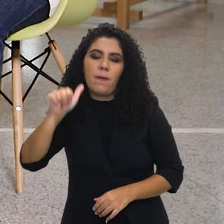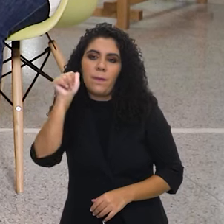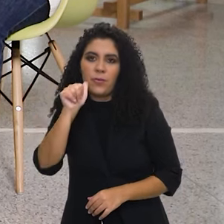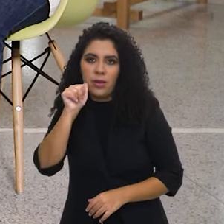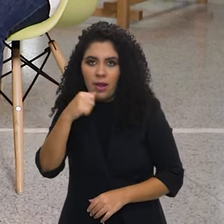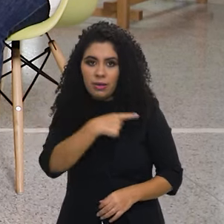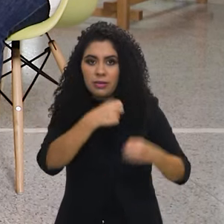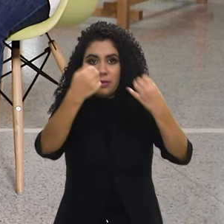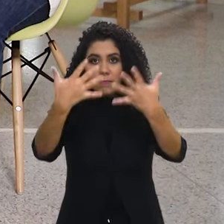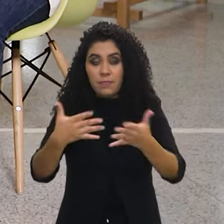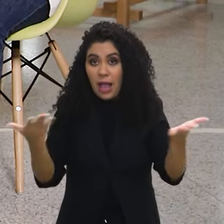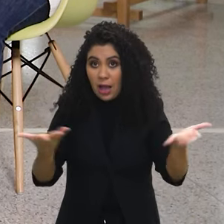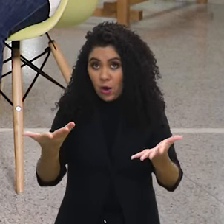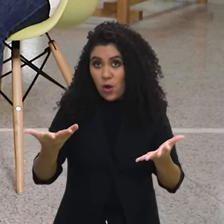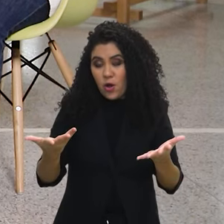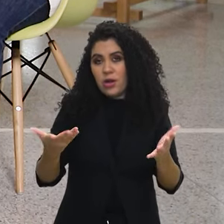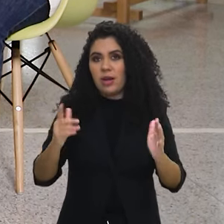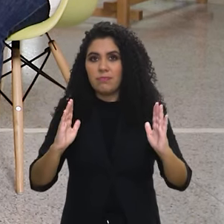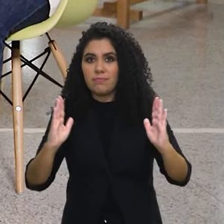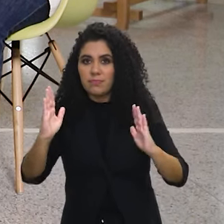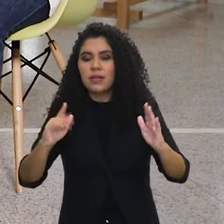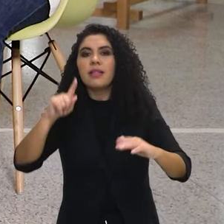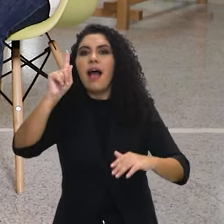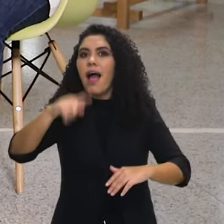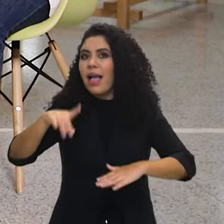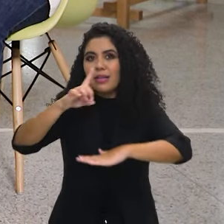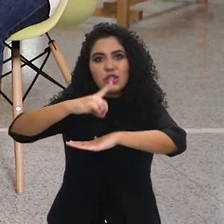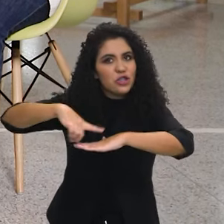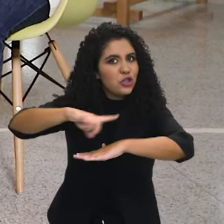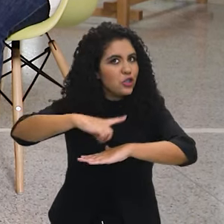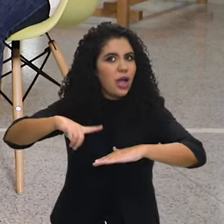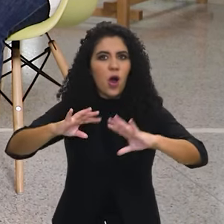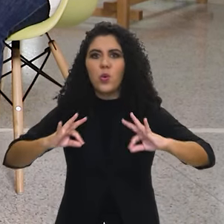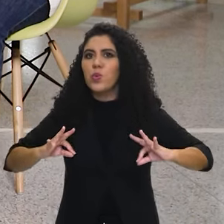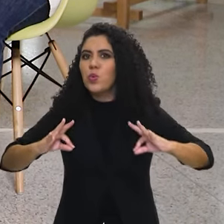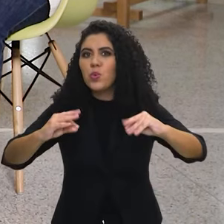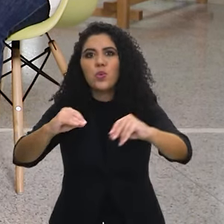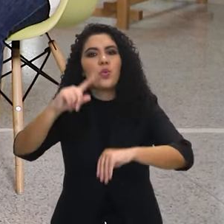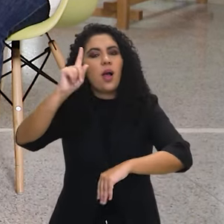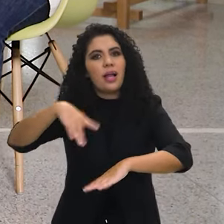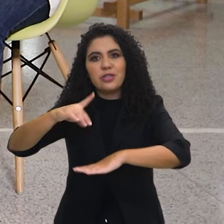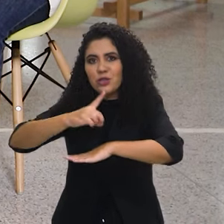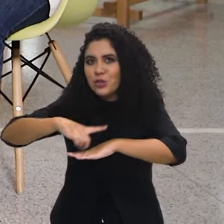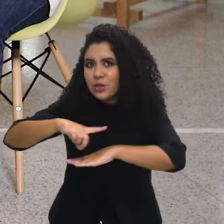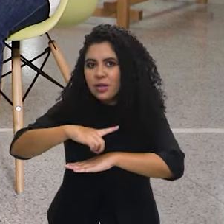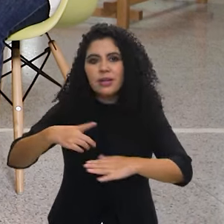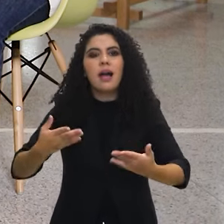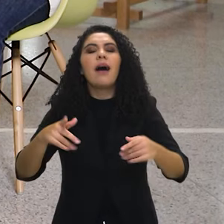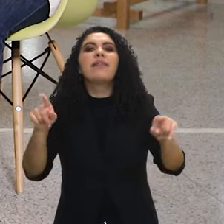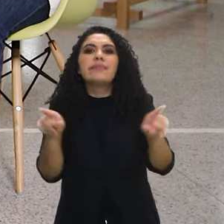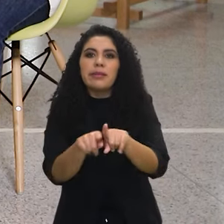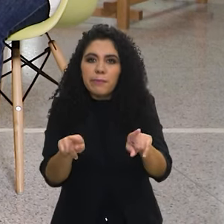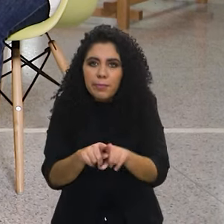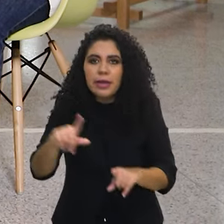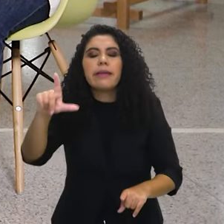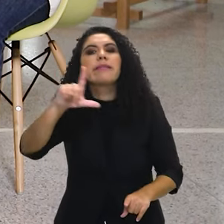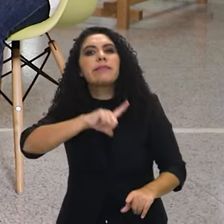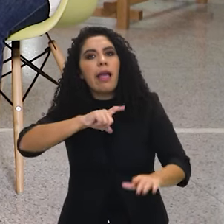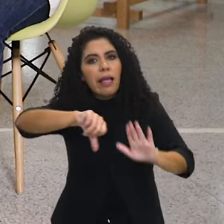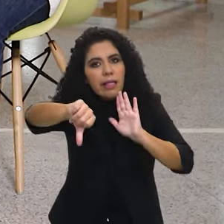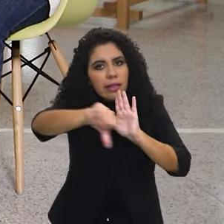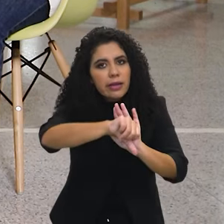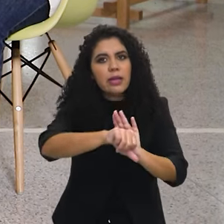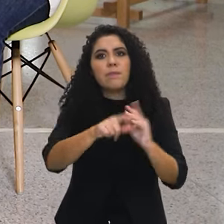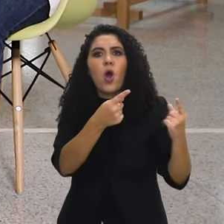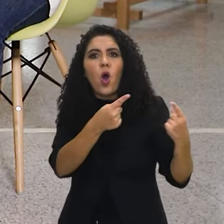questão que é estamos na era digital né onde tudo agora é feito digitalmente e ainda tem os crimes né contra